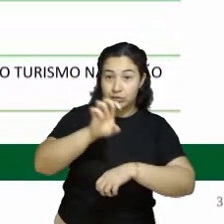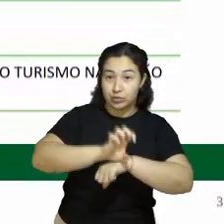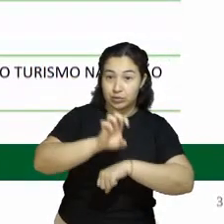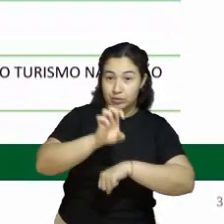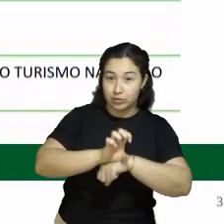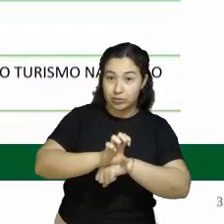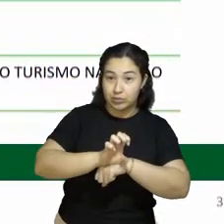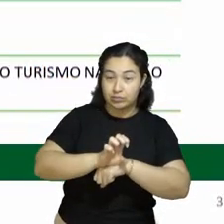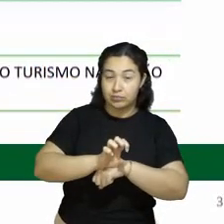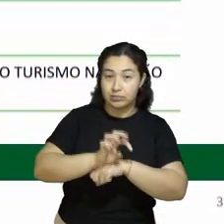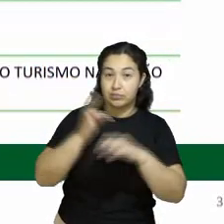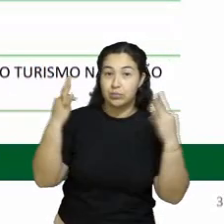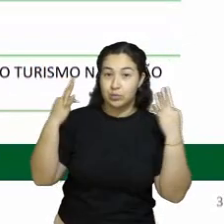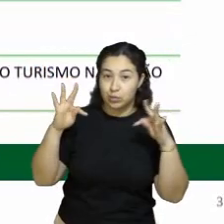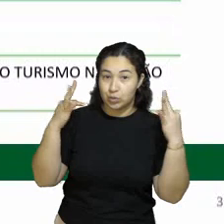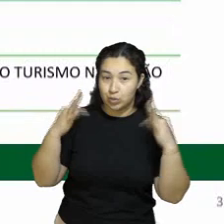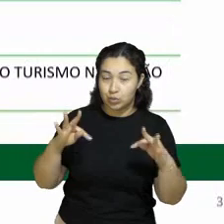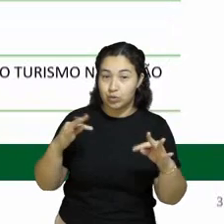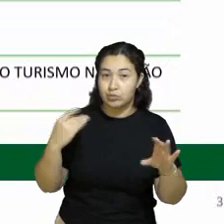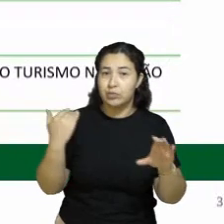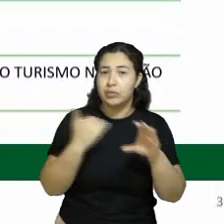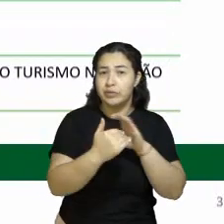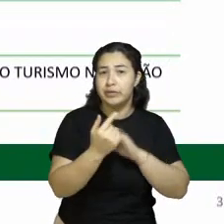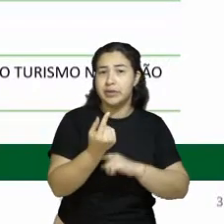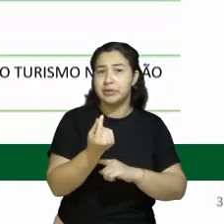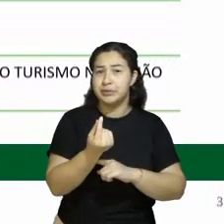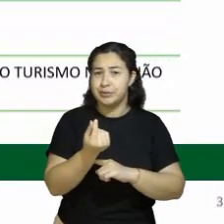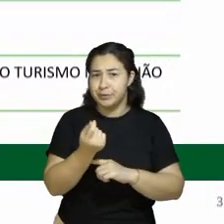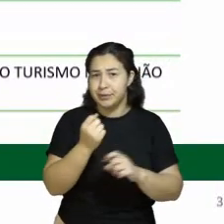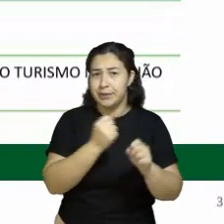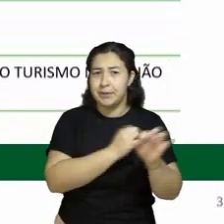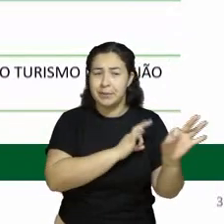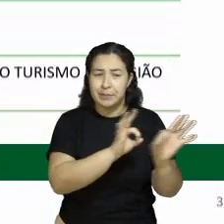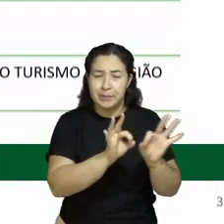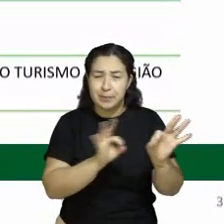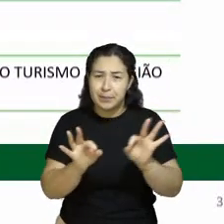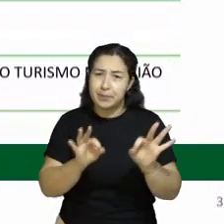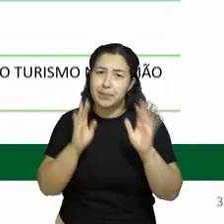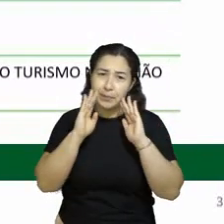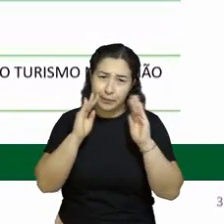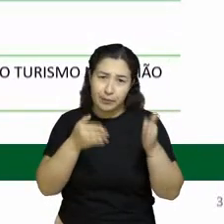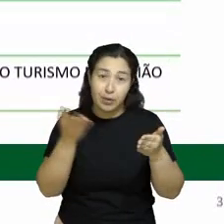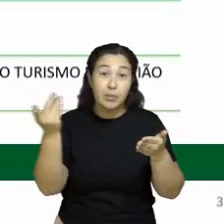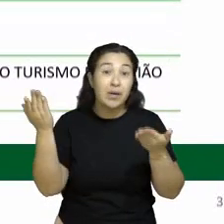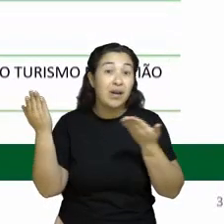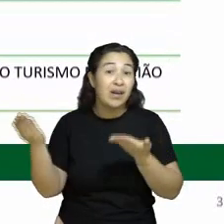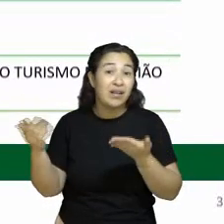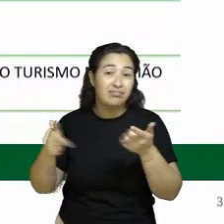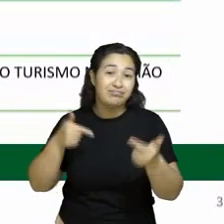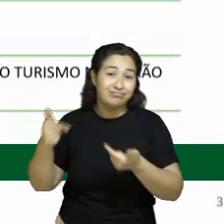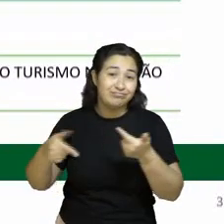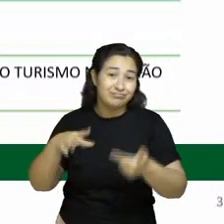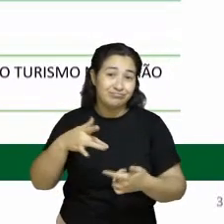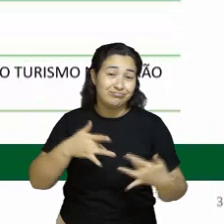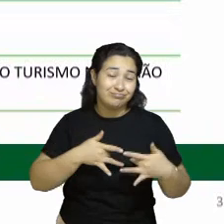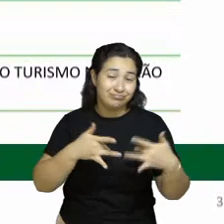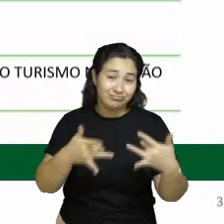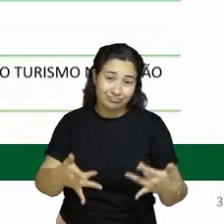de recursos para que seja viabilizado, porque todos esses trabalhos nas EGRs é trabalho voluntário. E quem